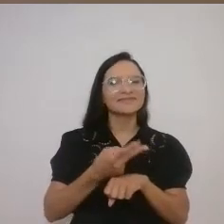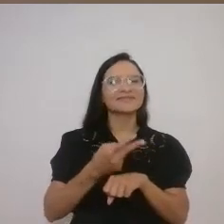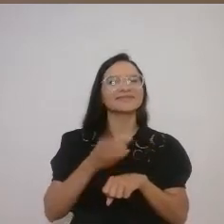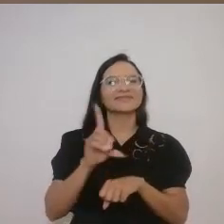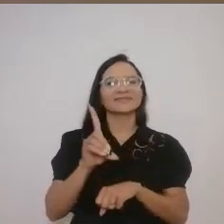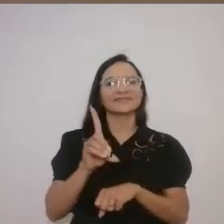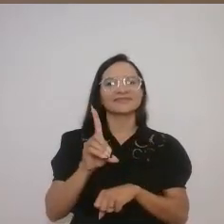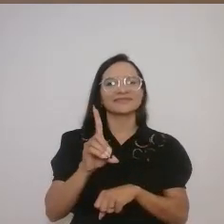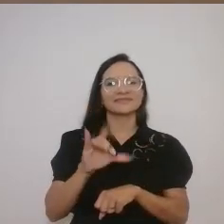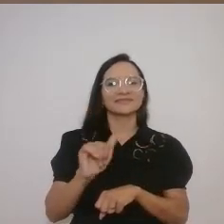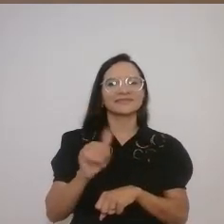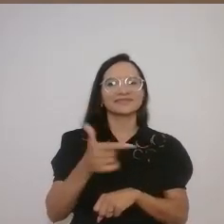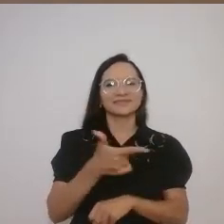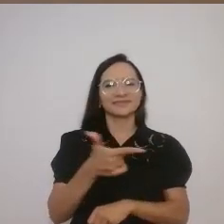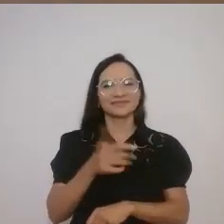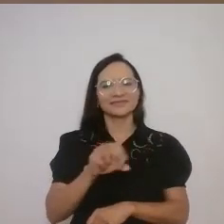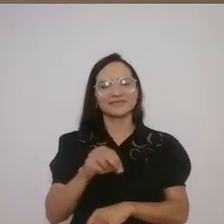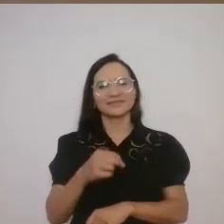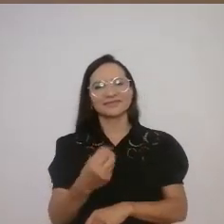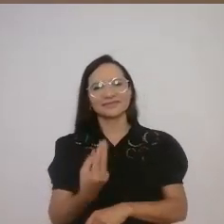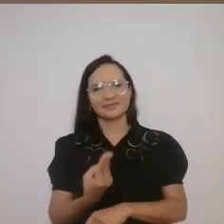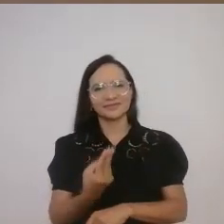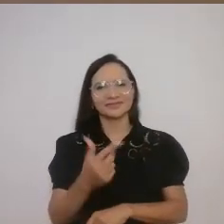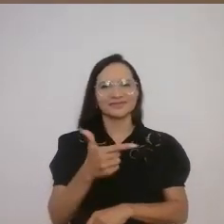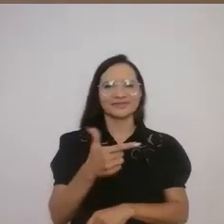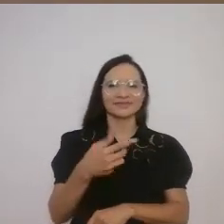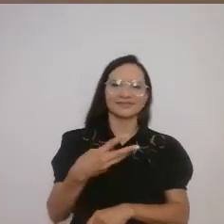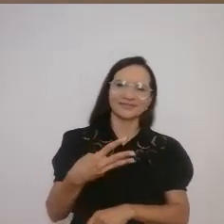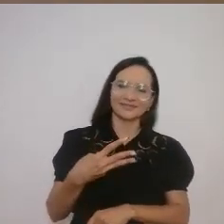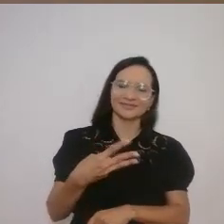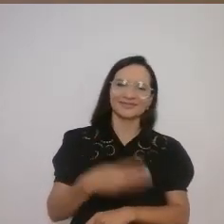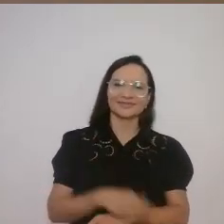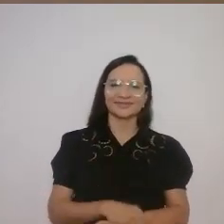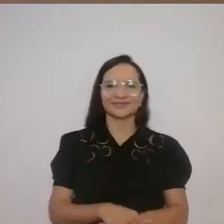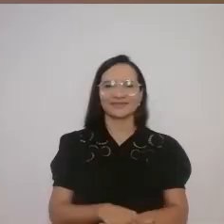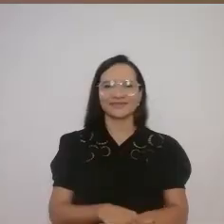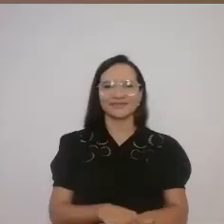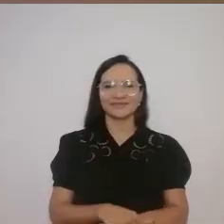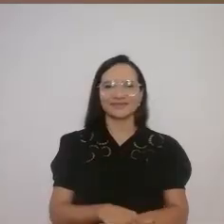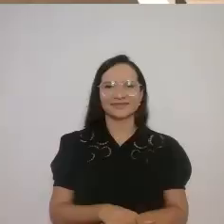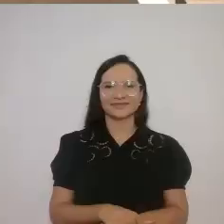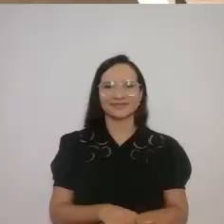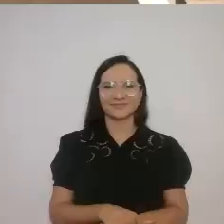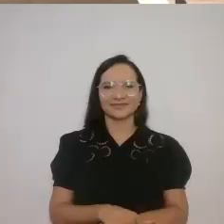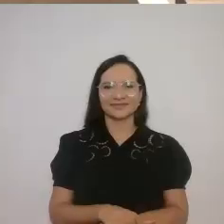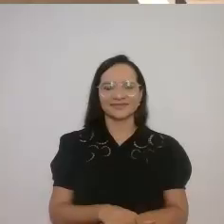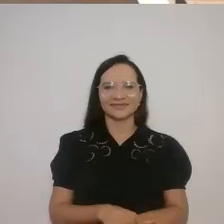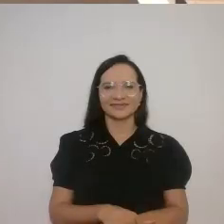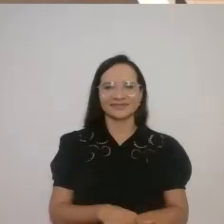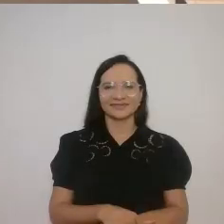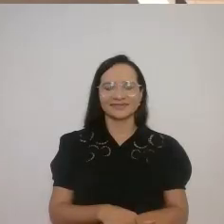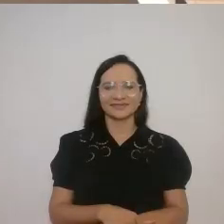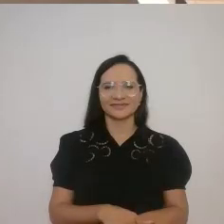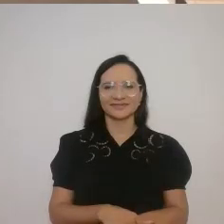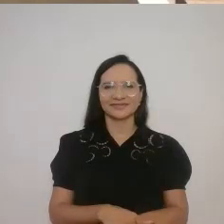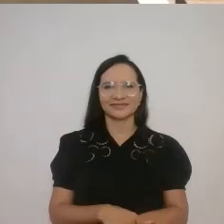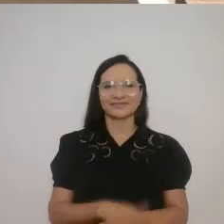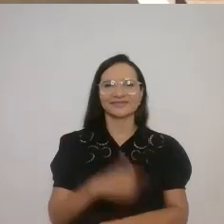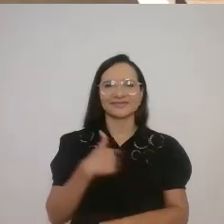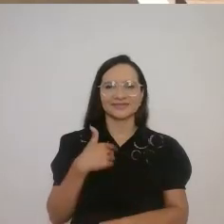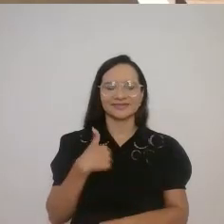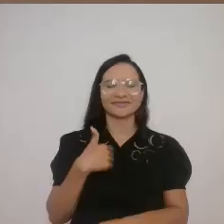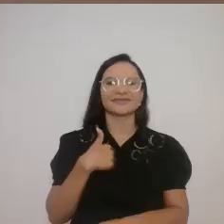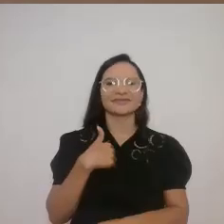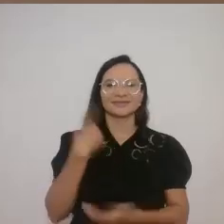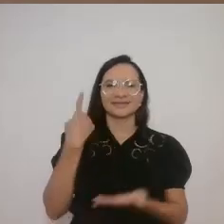23. Eu marcar, vou fazer